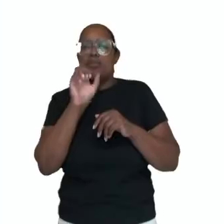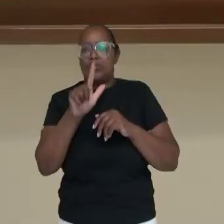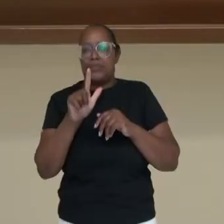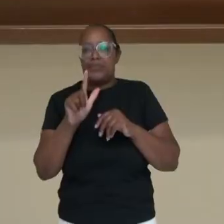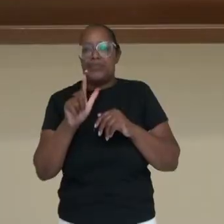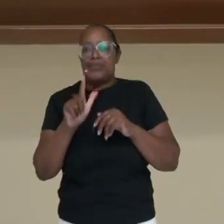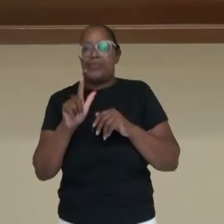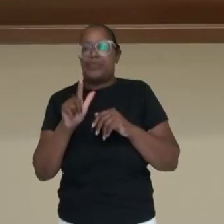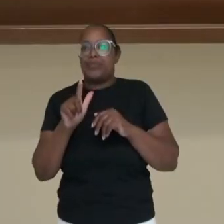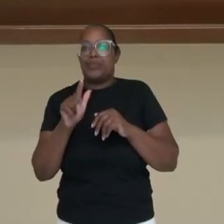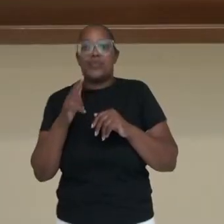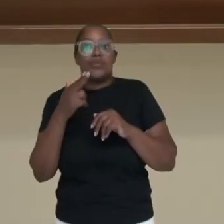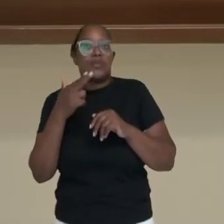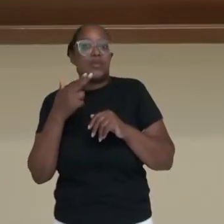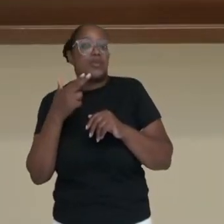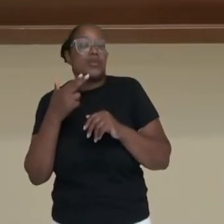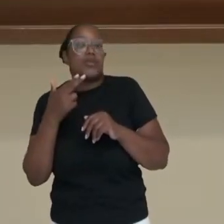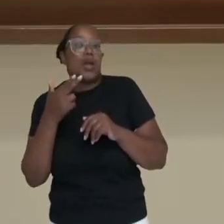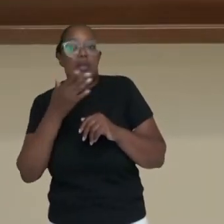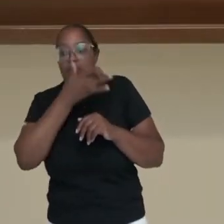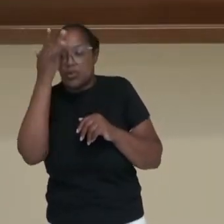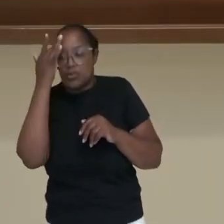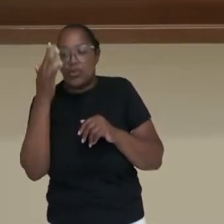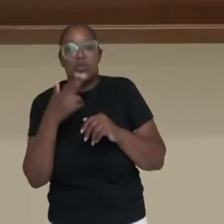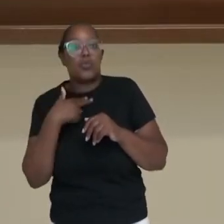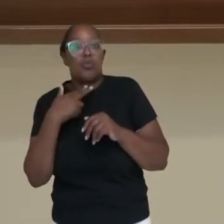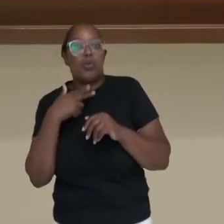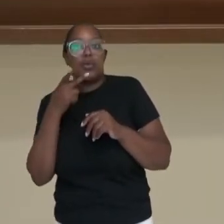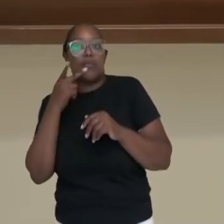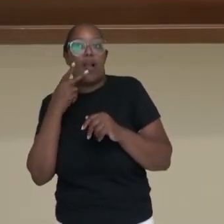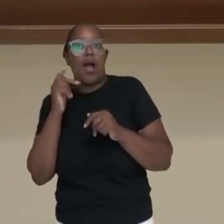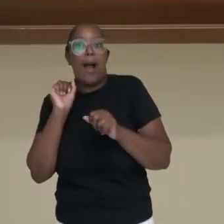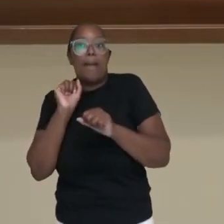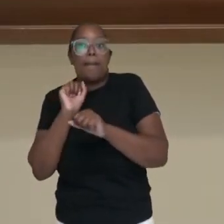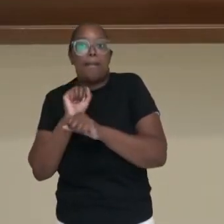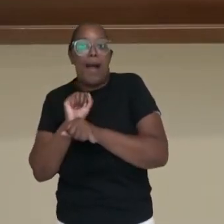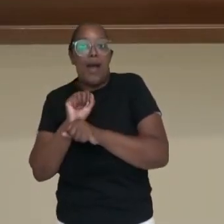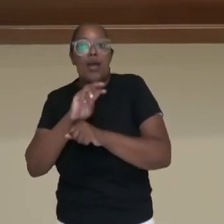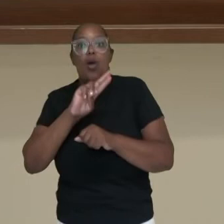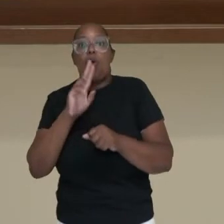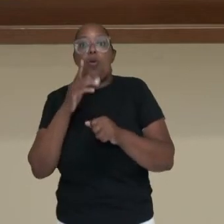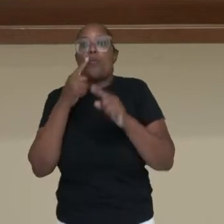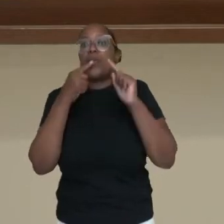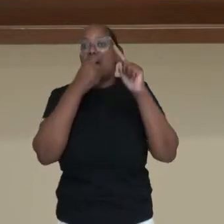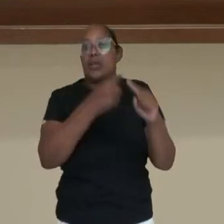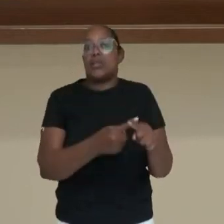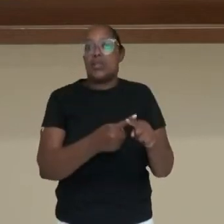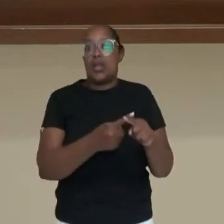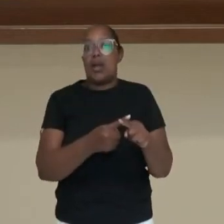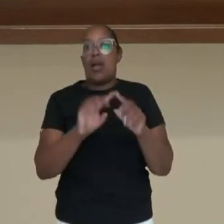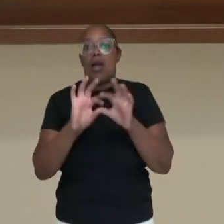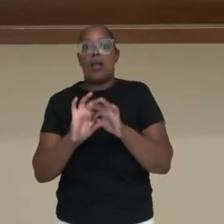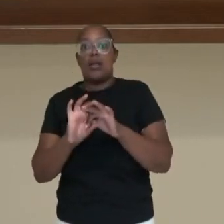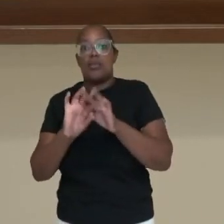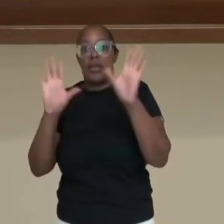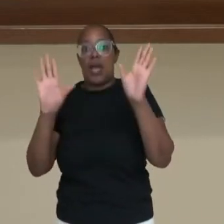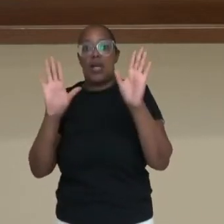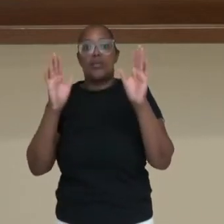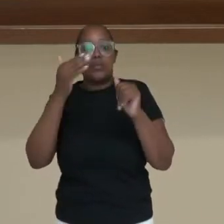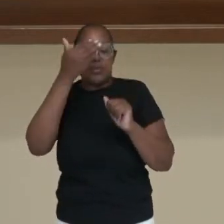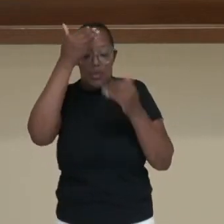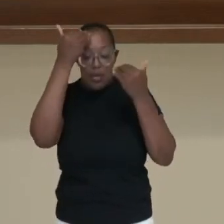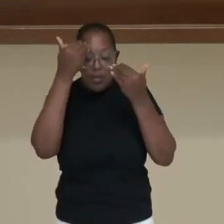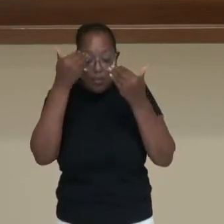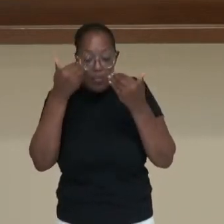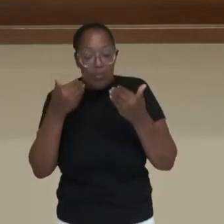ninguém pode tirar isso de mim. Ninguém pode atentar, violentar contra a minha liberdade de ser o que eu sou, minha